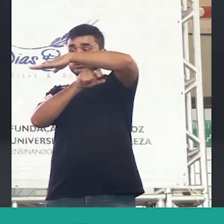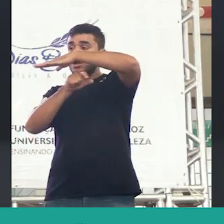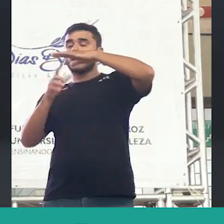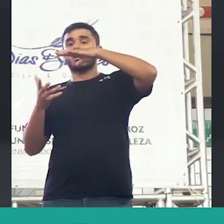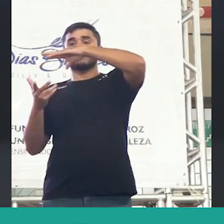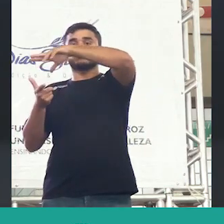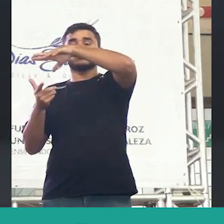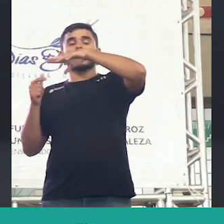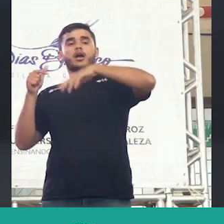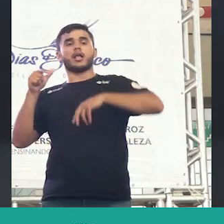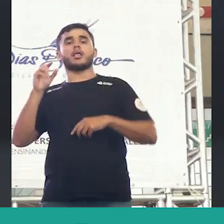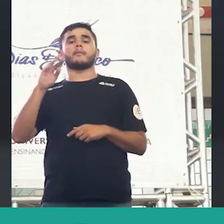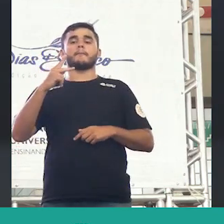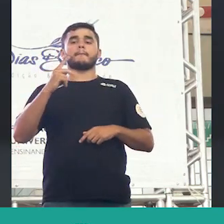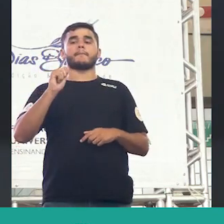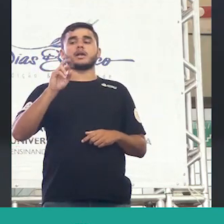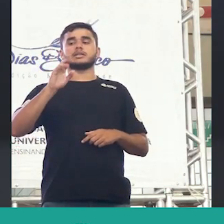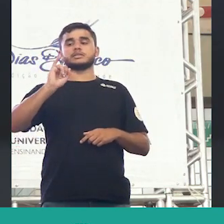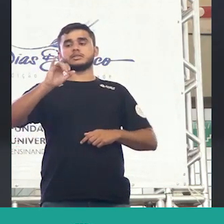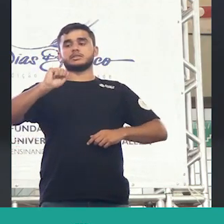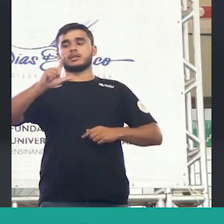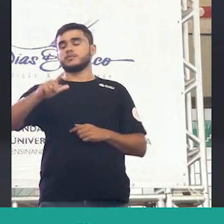agora para